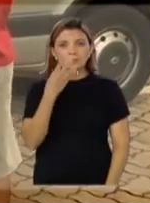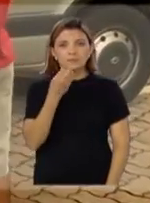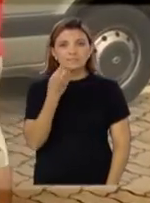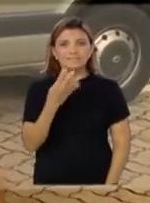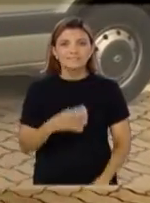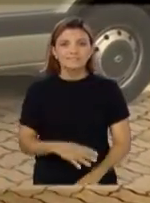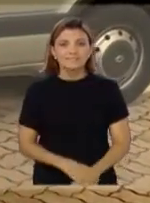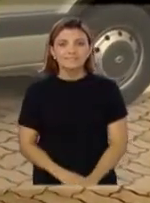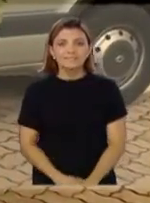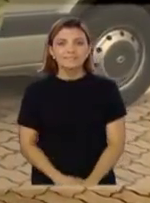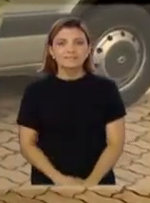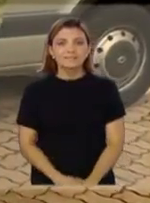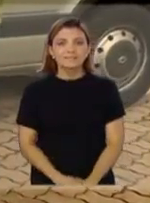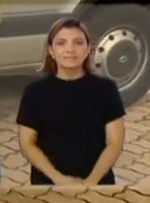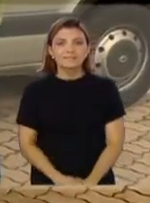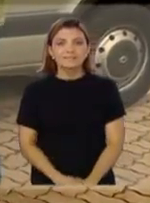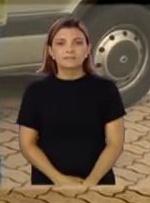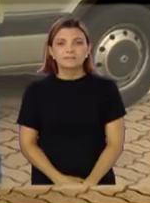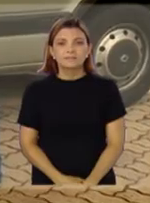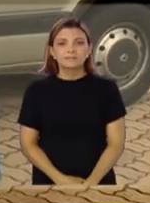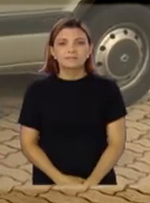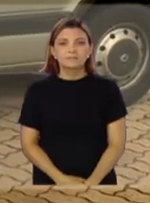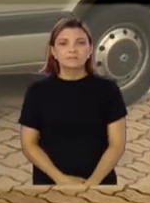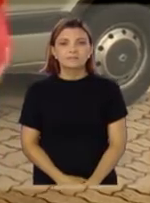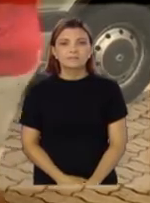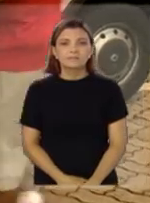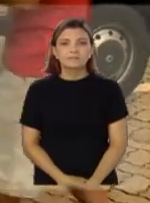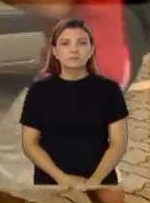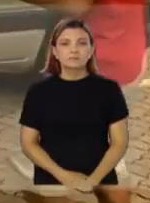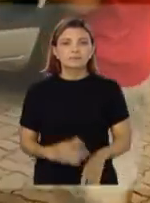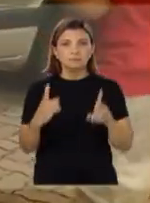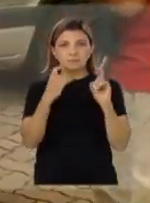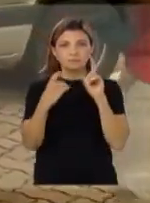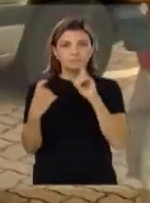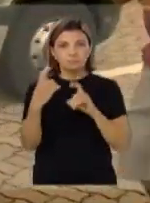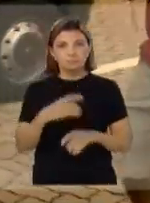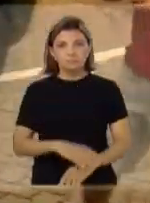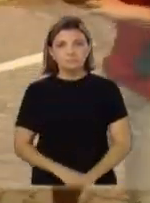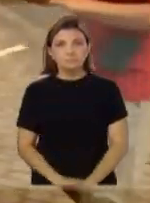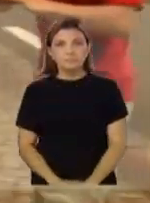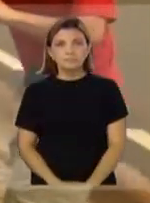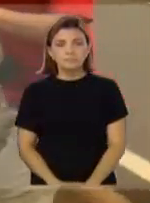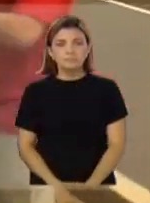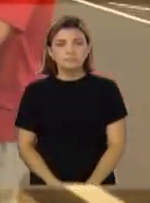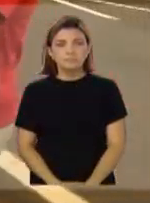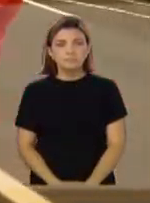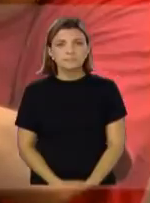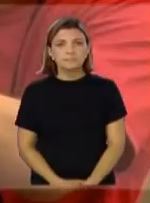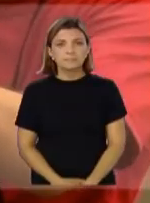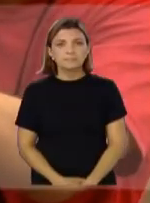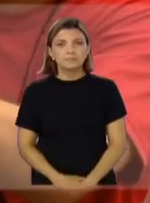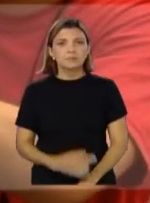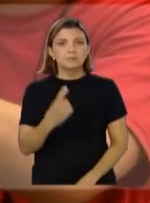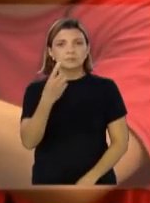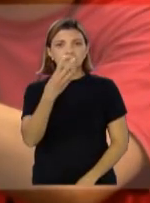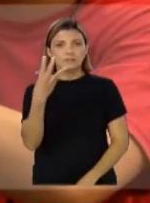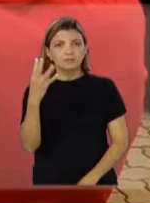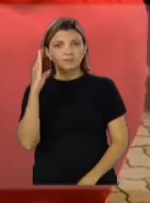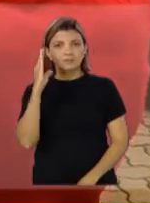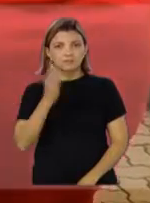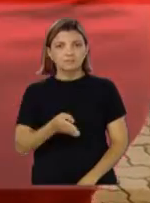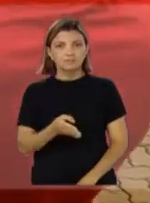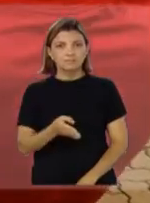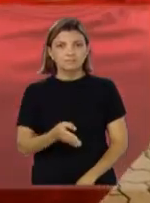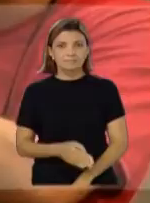passo de anatomia Ah tá bom tá bom tirar Abaixa um pouco